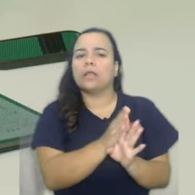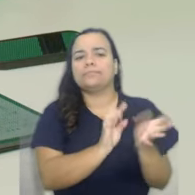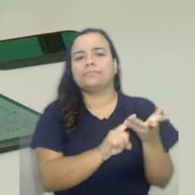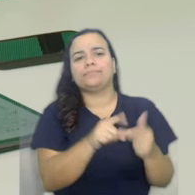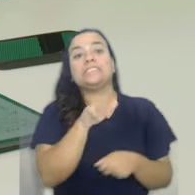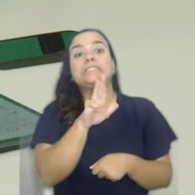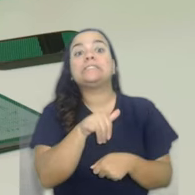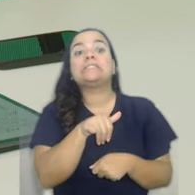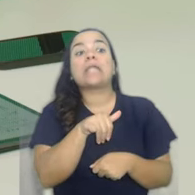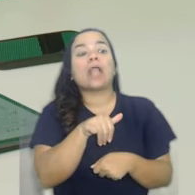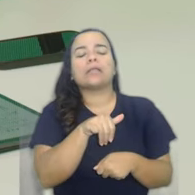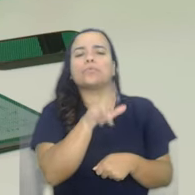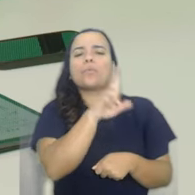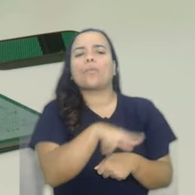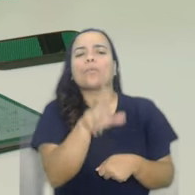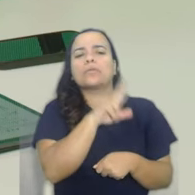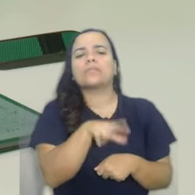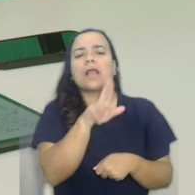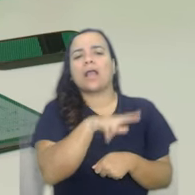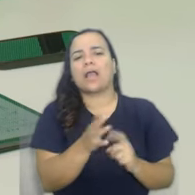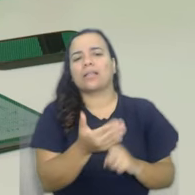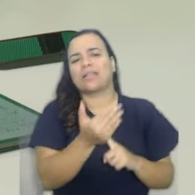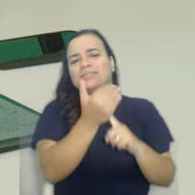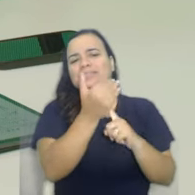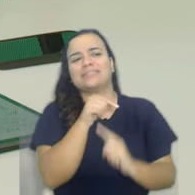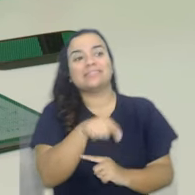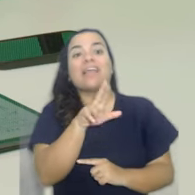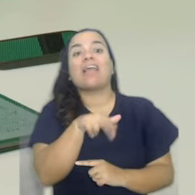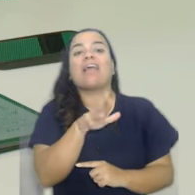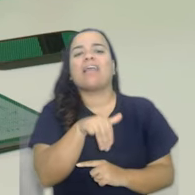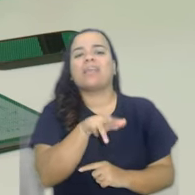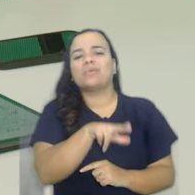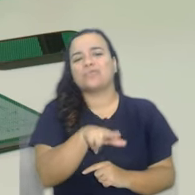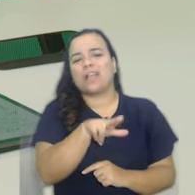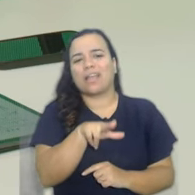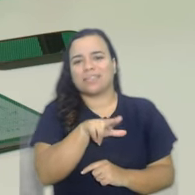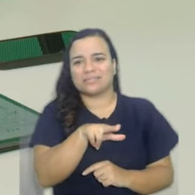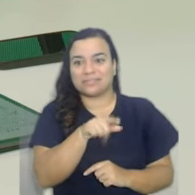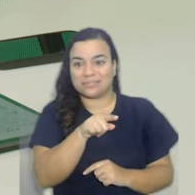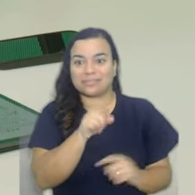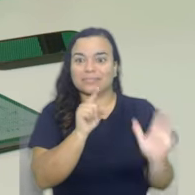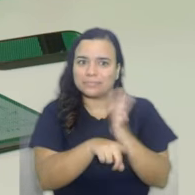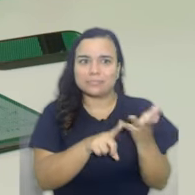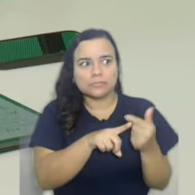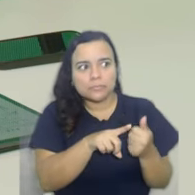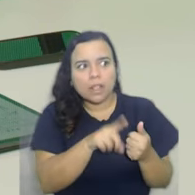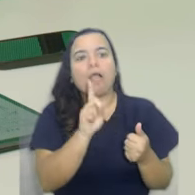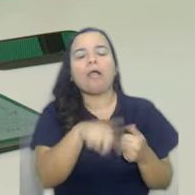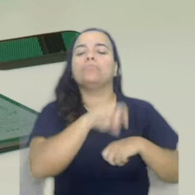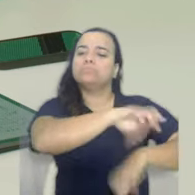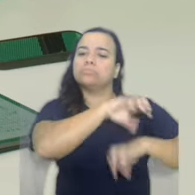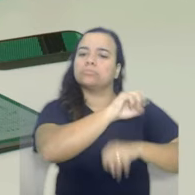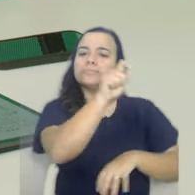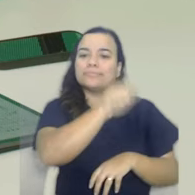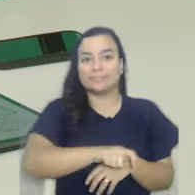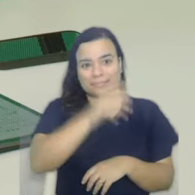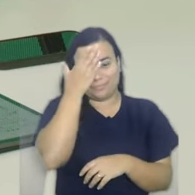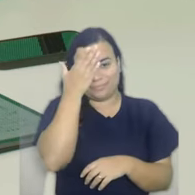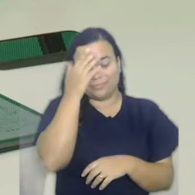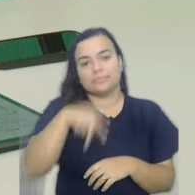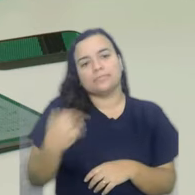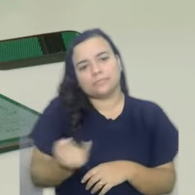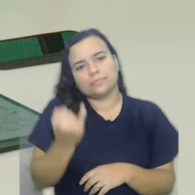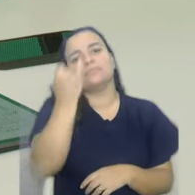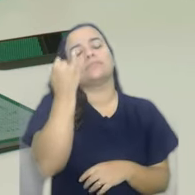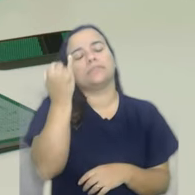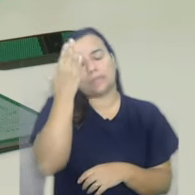est à frente dessa eh tecnologia ali na na na empresa né na produção rural então isso acho que é bem relevante ter essa